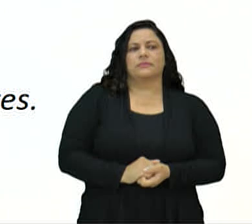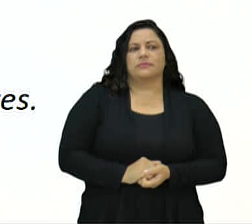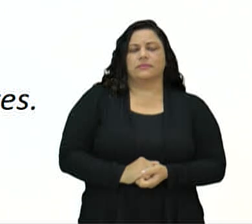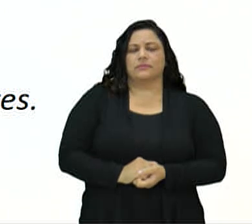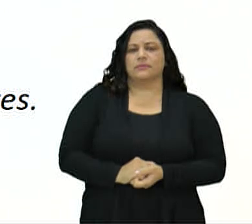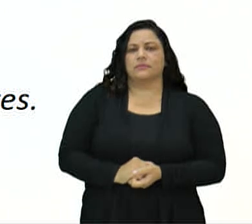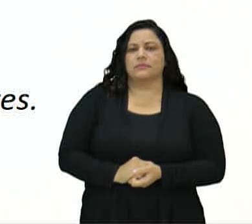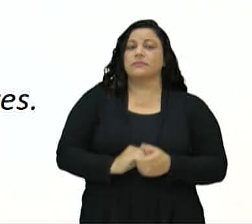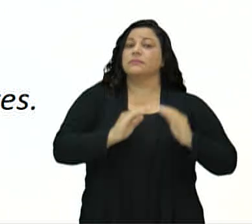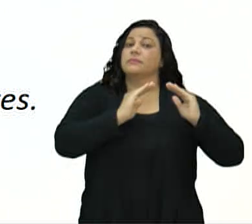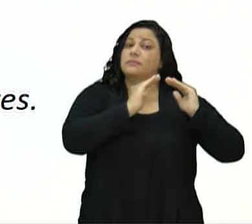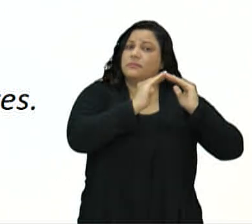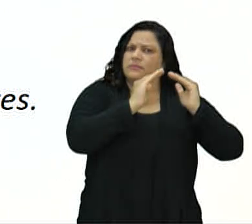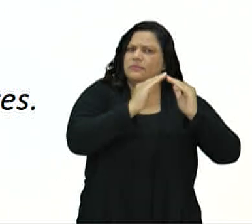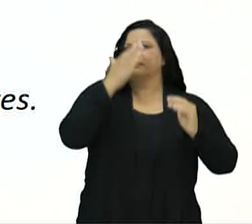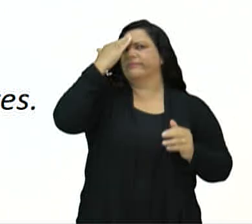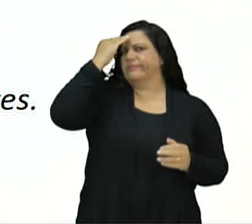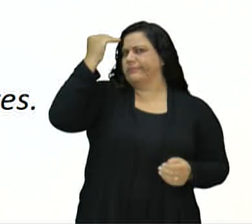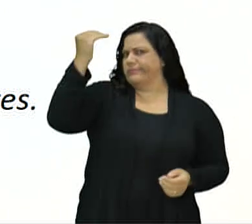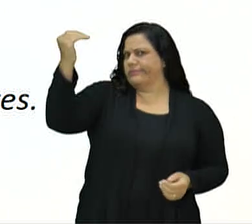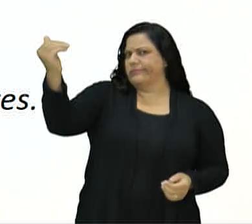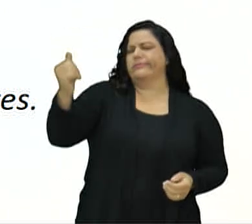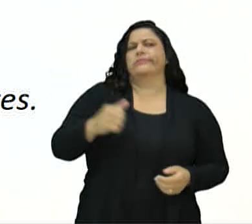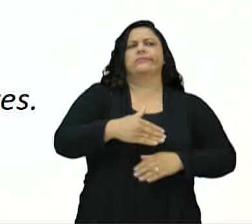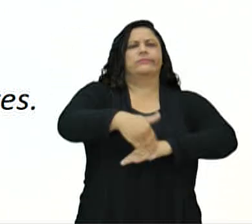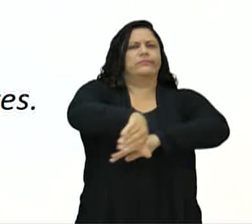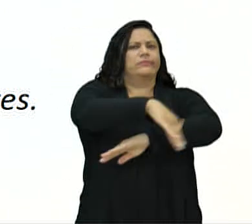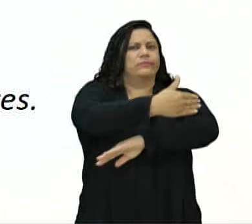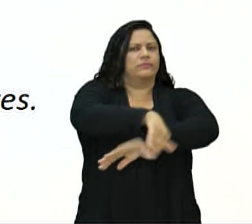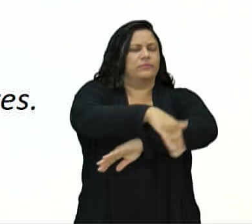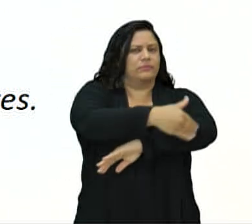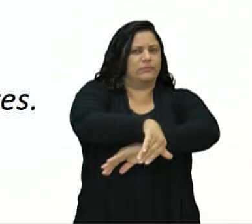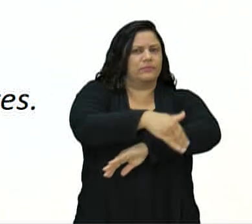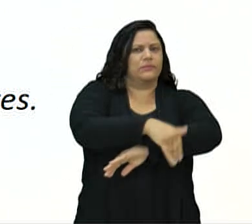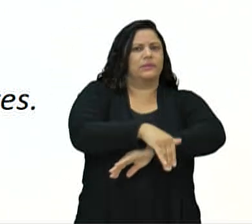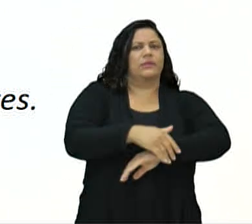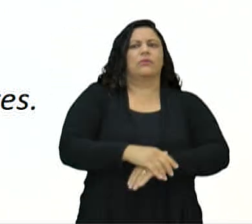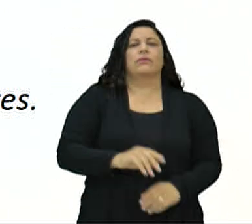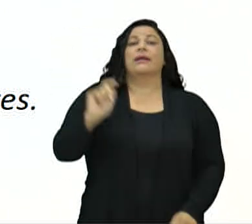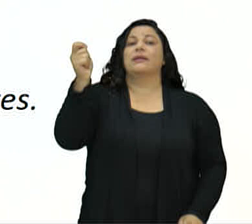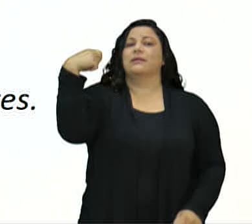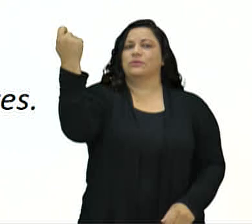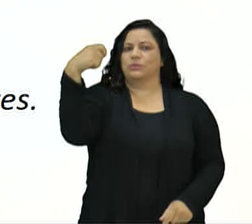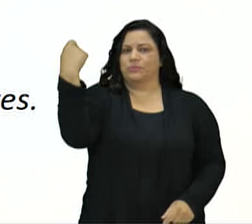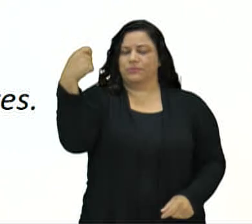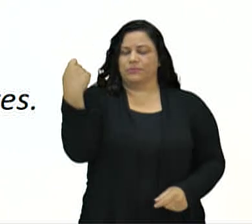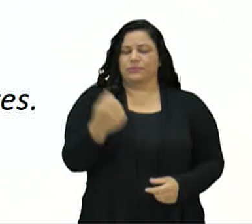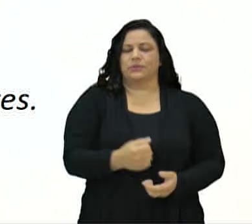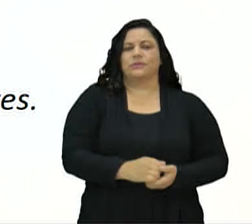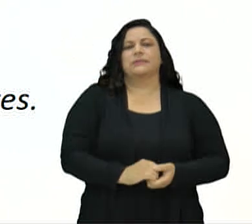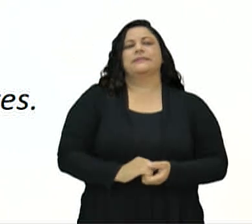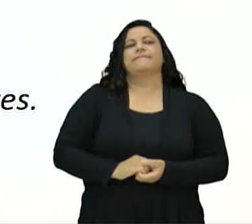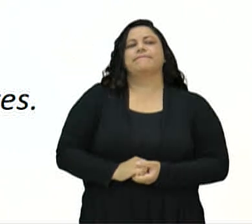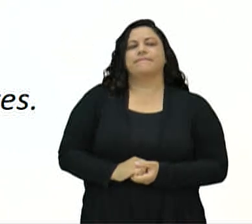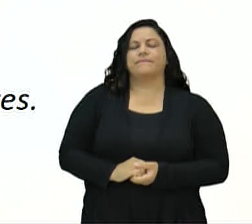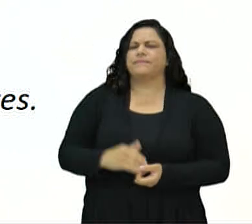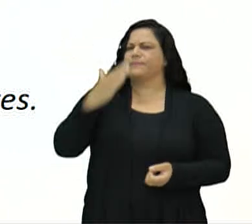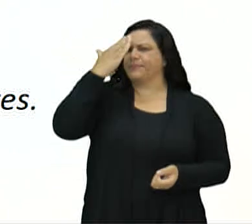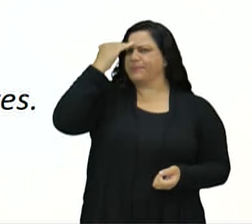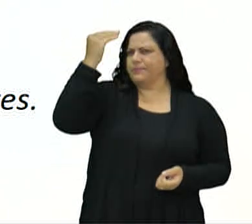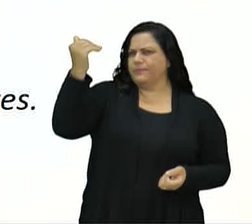essas casas bastante famosas, né, em uma rua em Buenos Aires. Essas casas que se tornaram famosas por